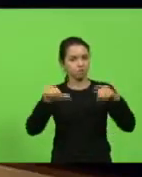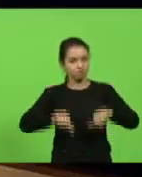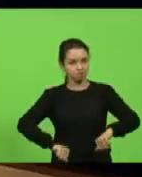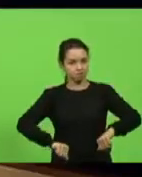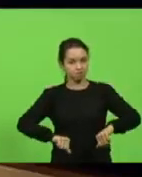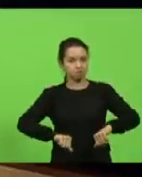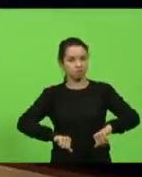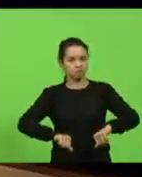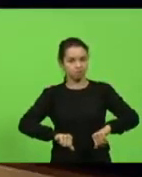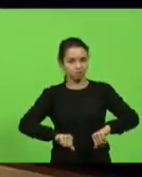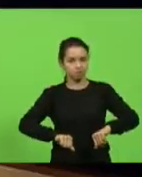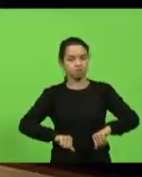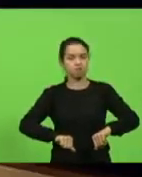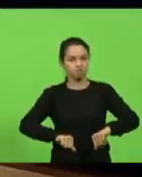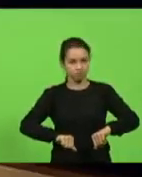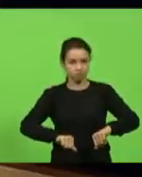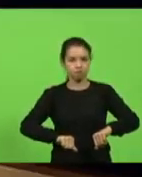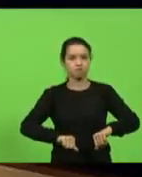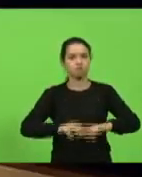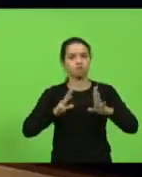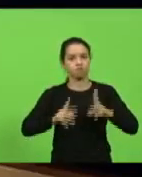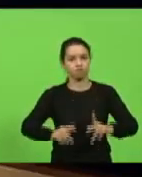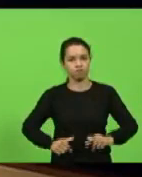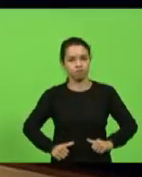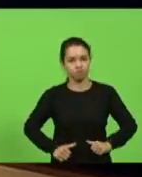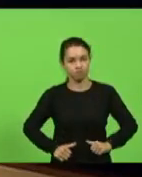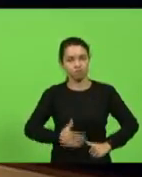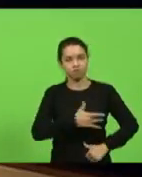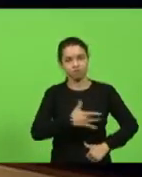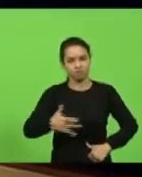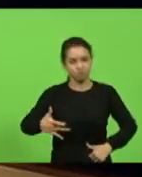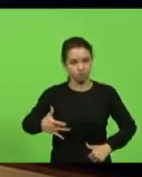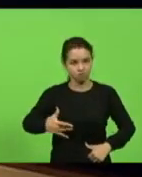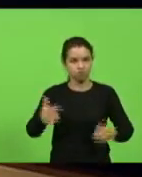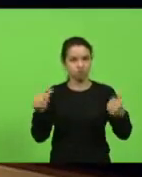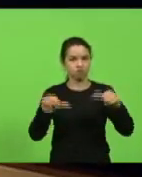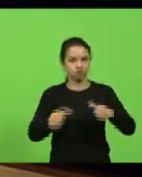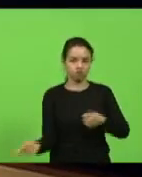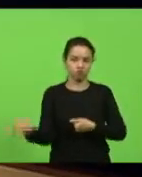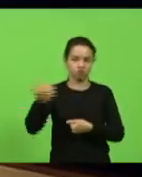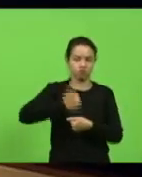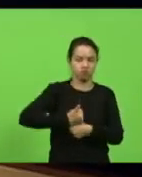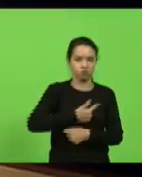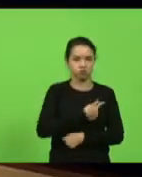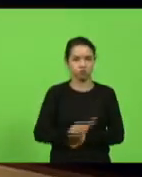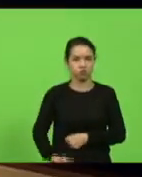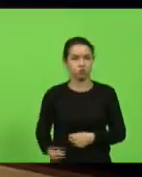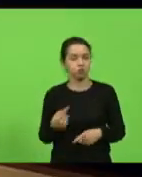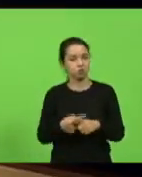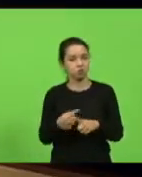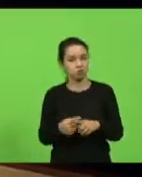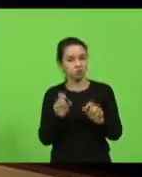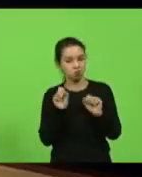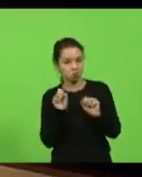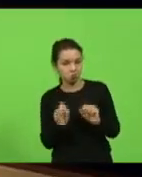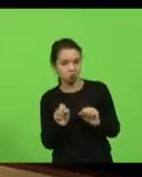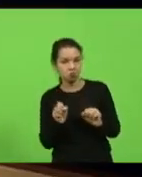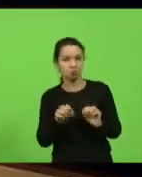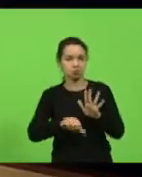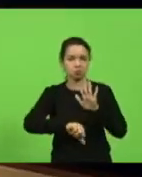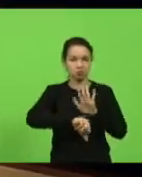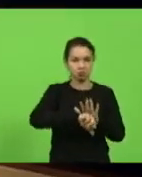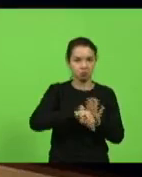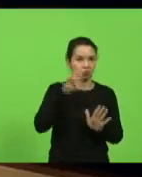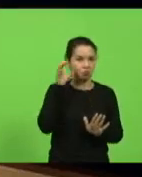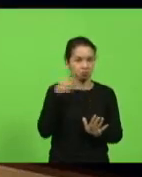sanitária, de uma hora para outra, substituir um governador por causa desse suposto crime de omissão, que eu não